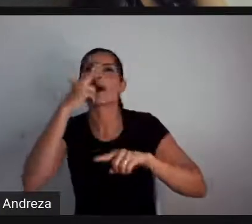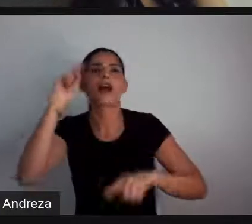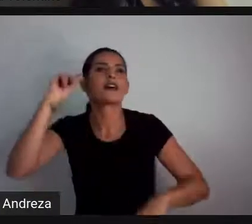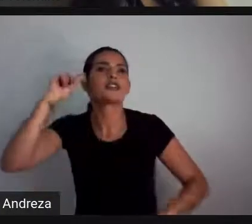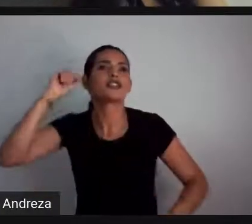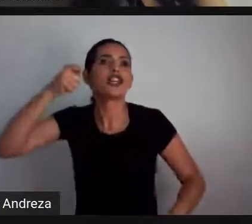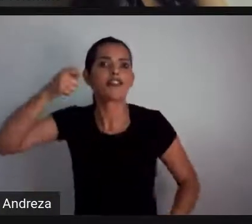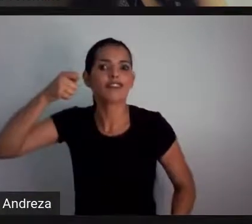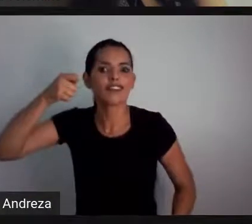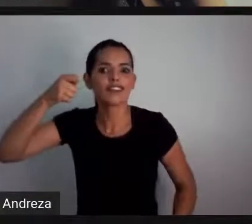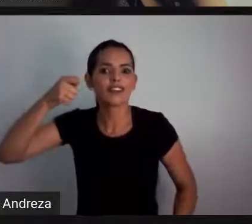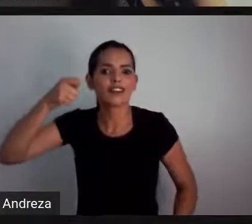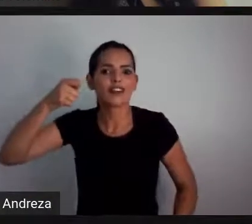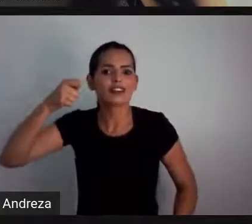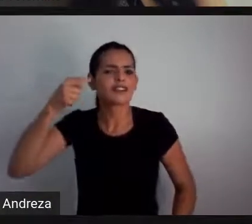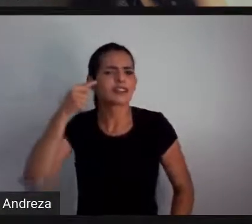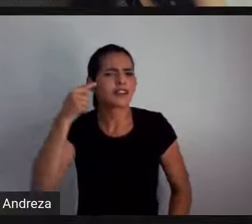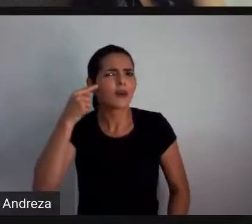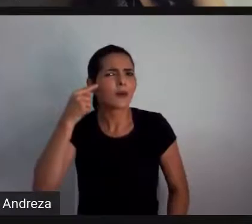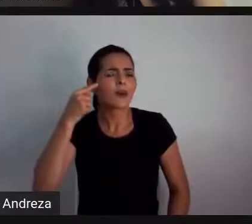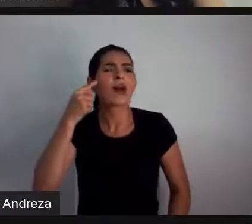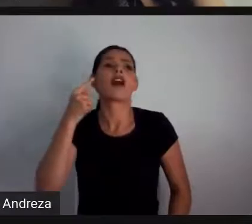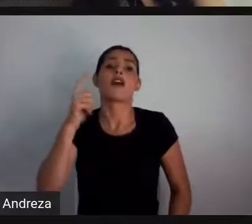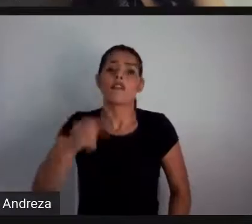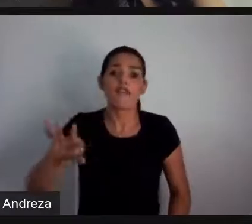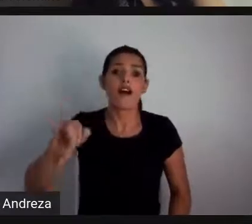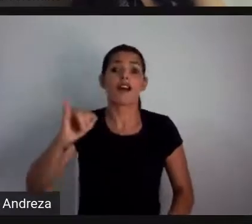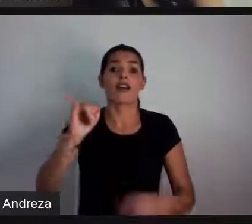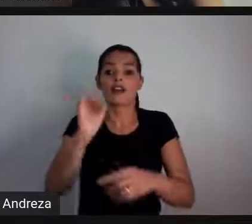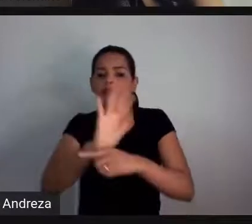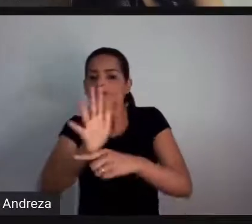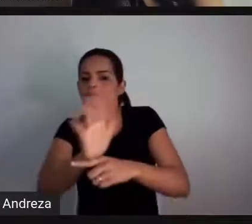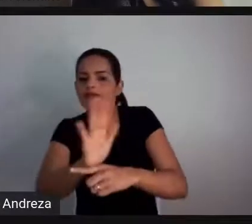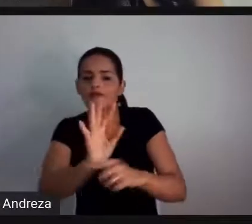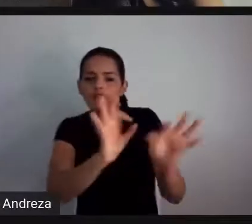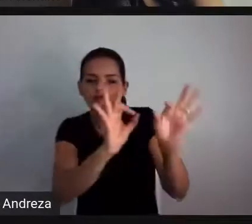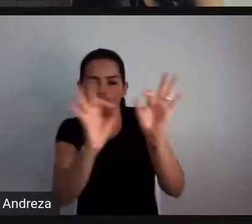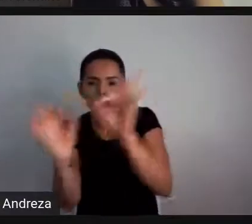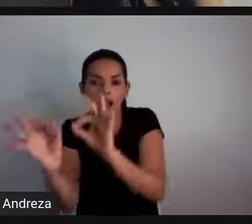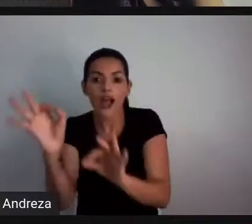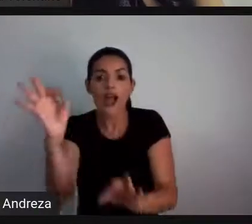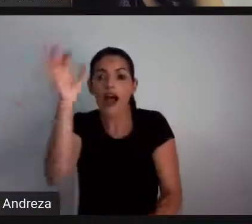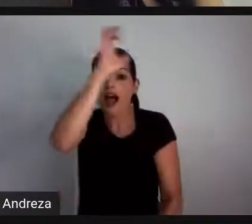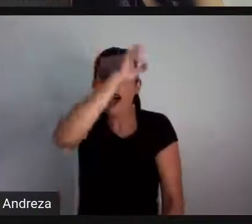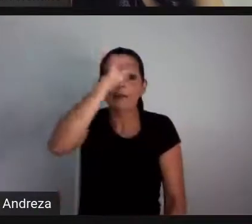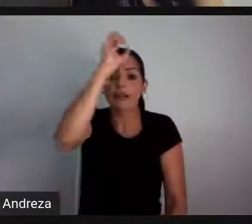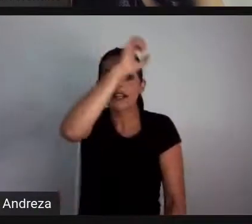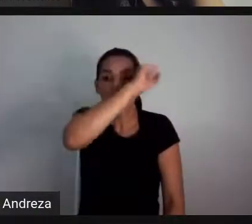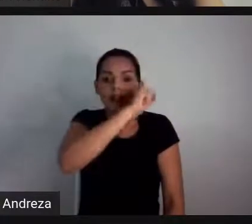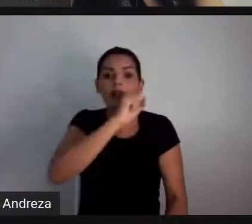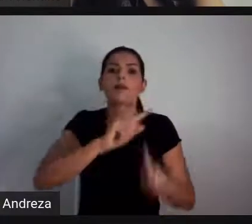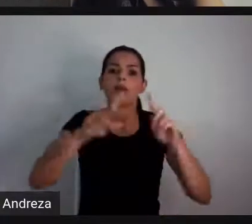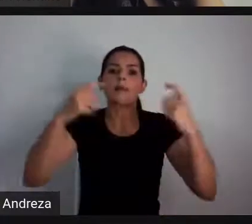esquivar. Então, consumir esse conteúdo, mas com presença, sabe? Aí a gente vai usar o mindfulness, né?